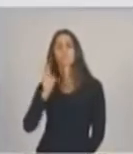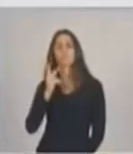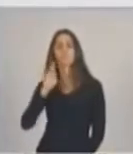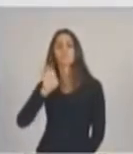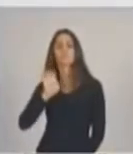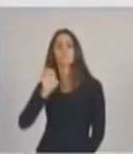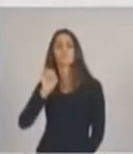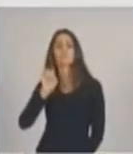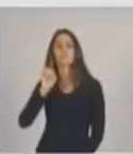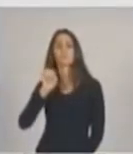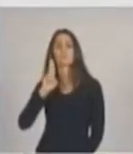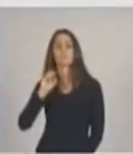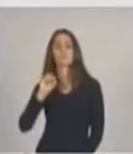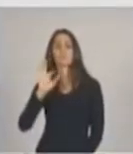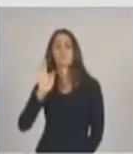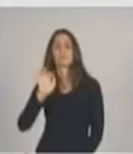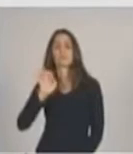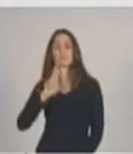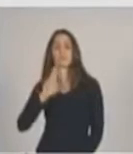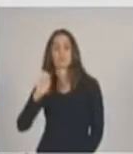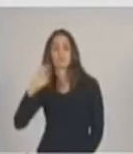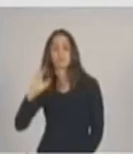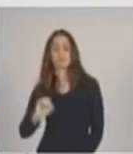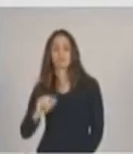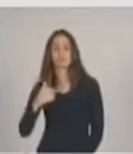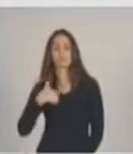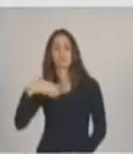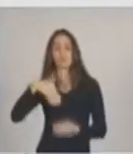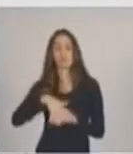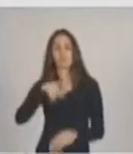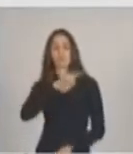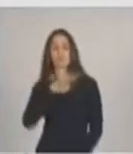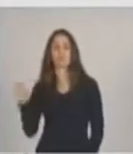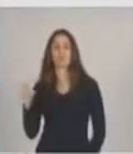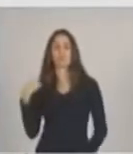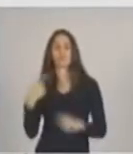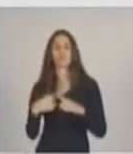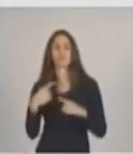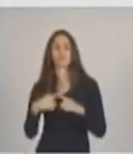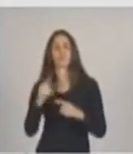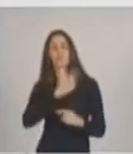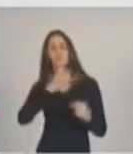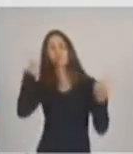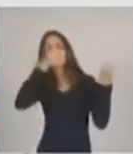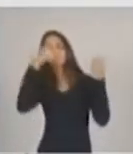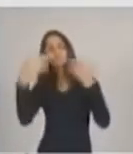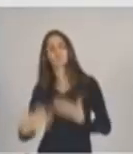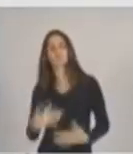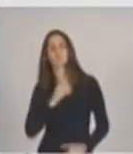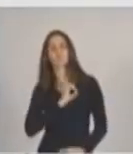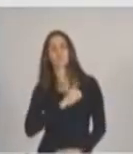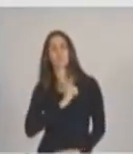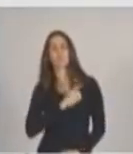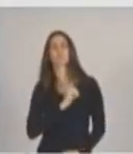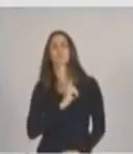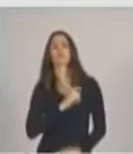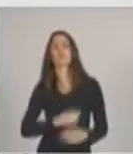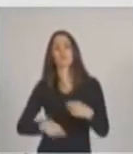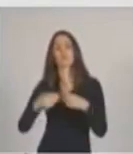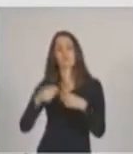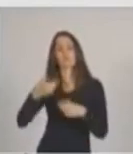Eu voto não, senhor presidente, na forma das explicações inteligentes do deputado Danilo e do doutor